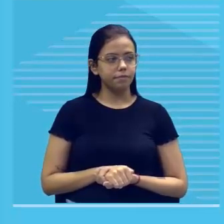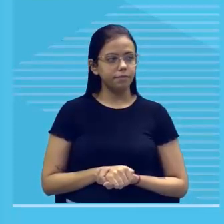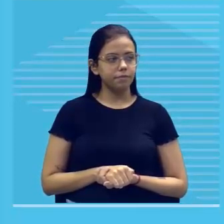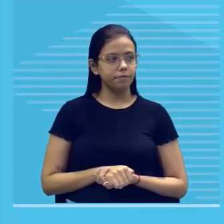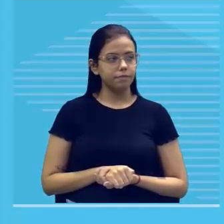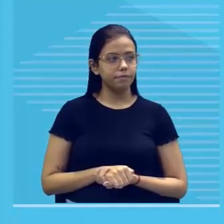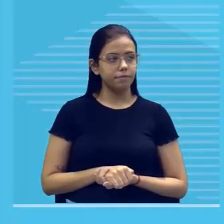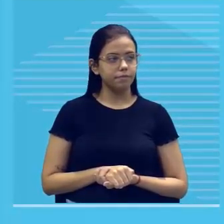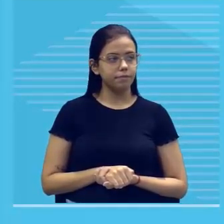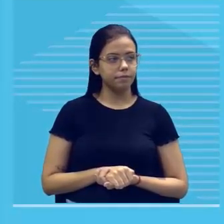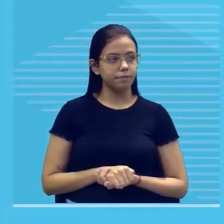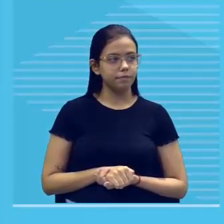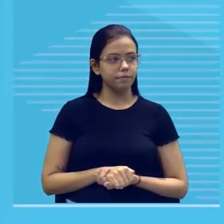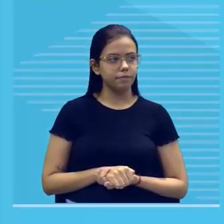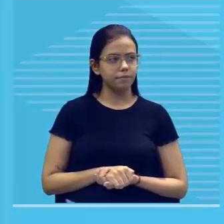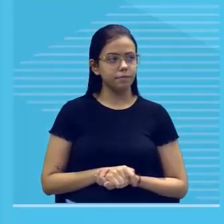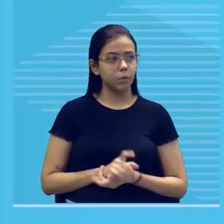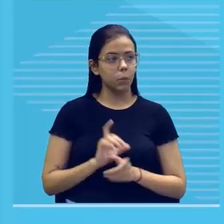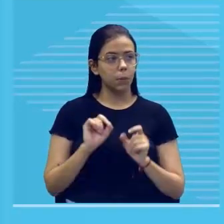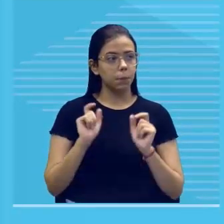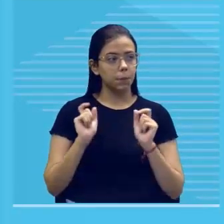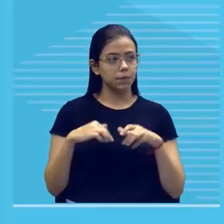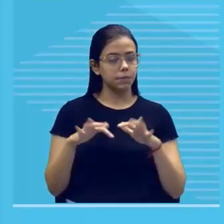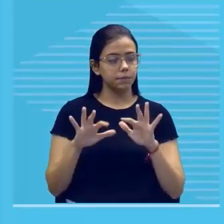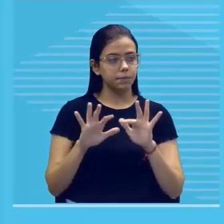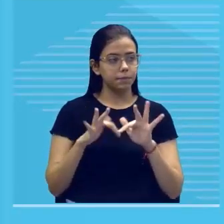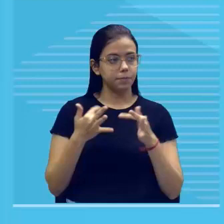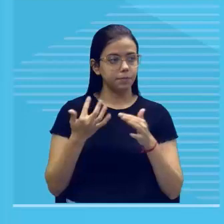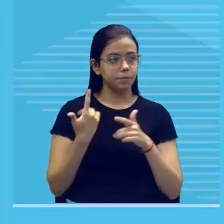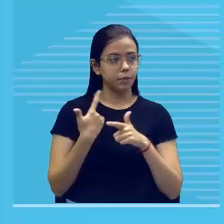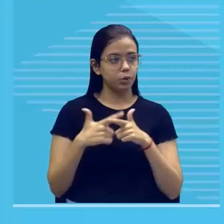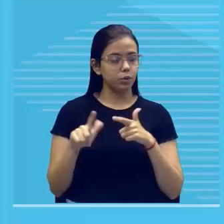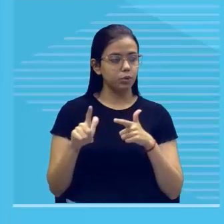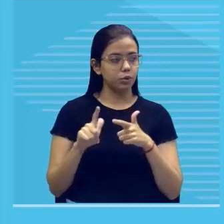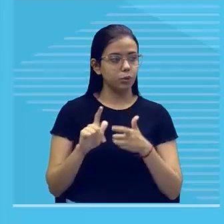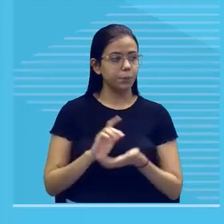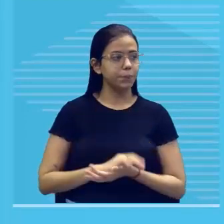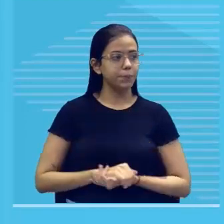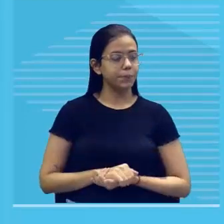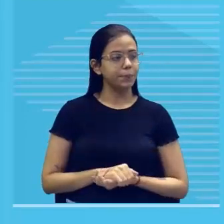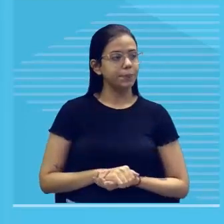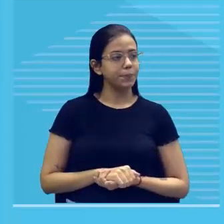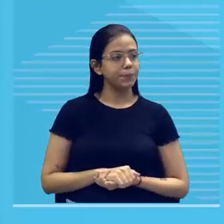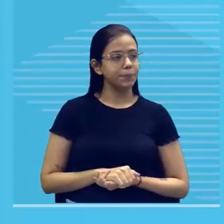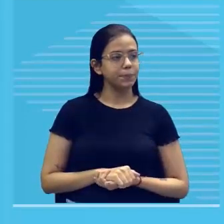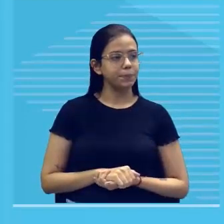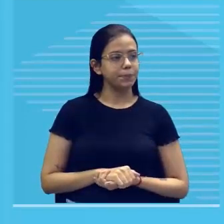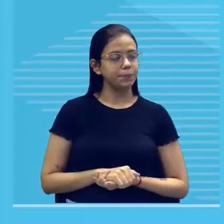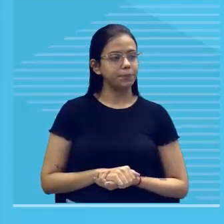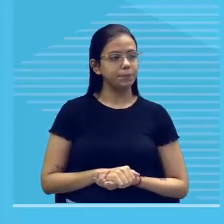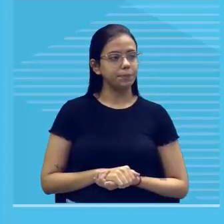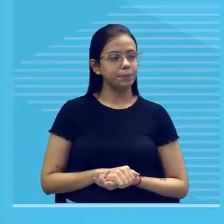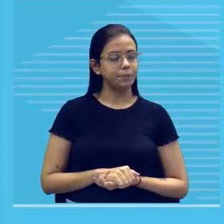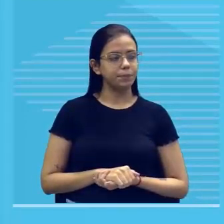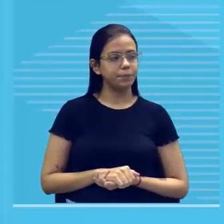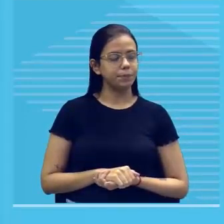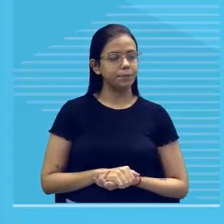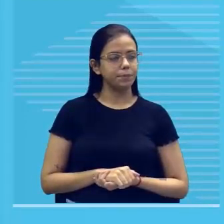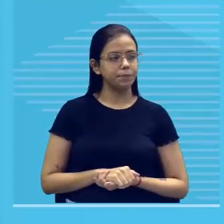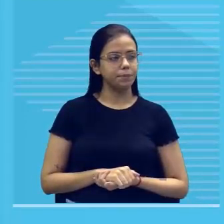que que eu consigo simplificar o Bose e o 2 né